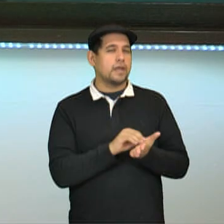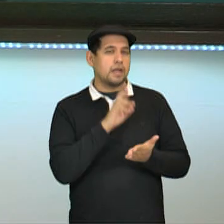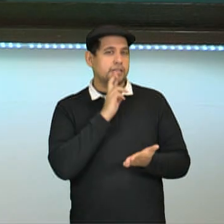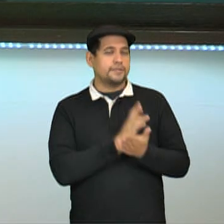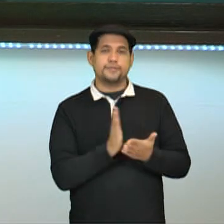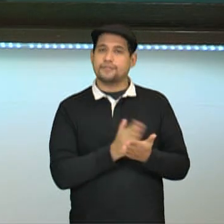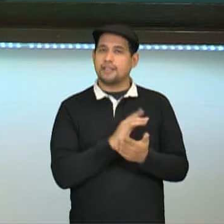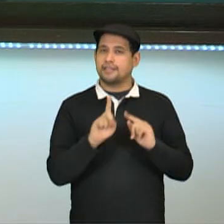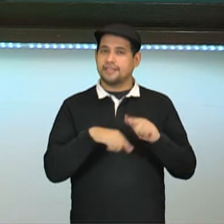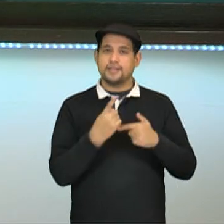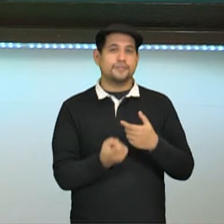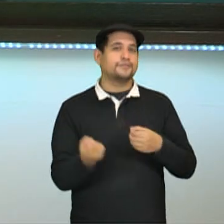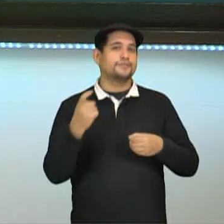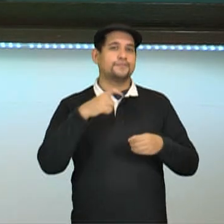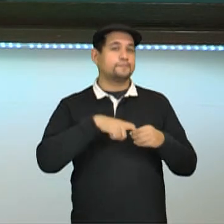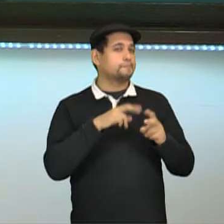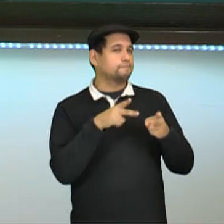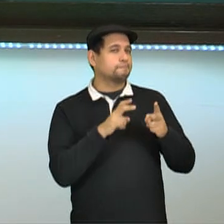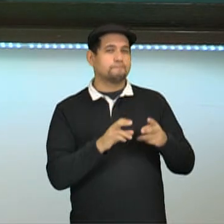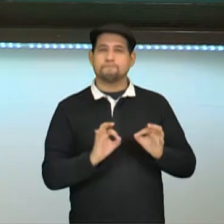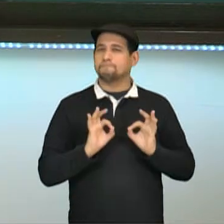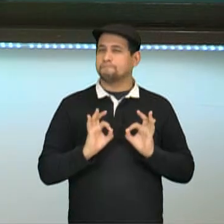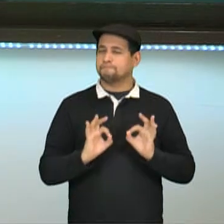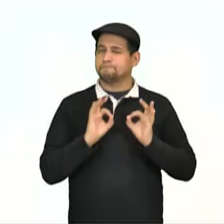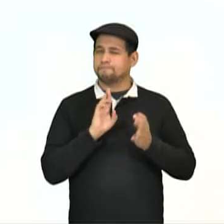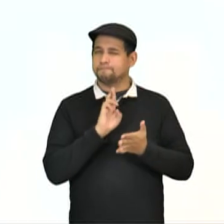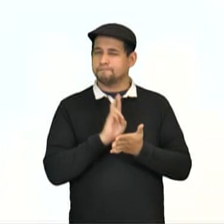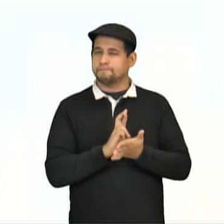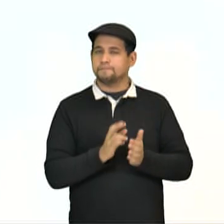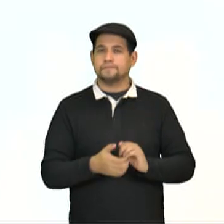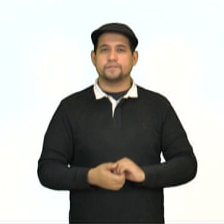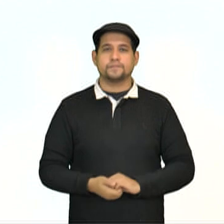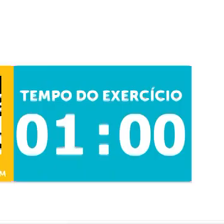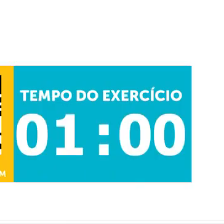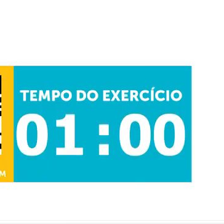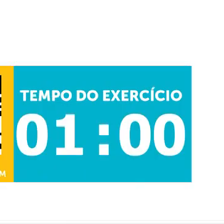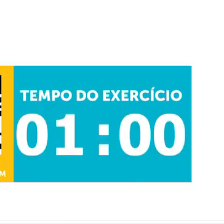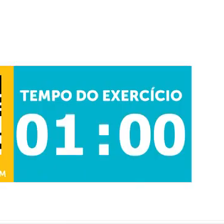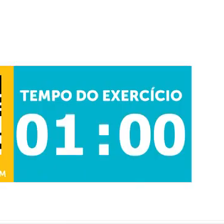de vocês e a gente já vai voltar para ver se está tudo certo.